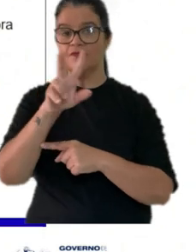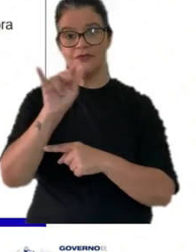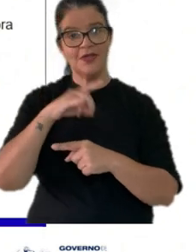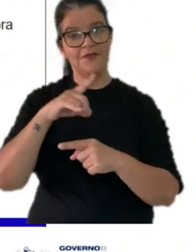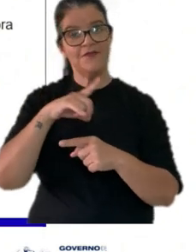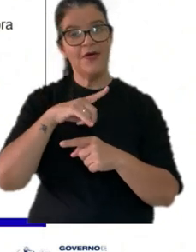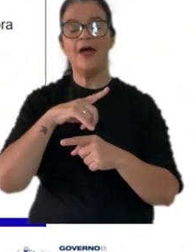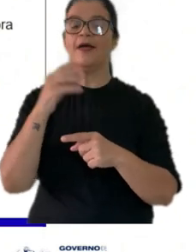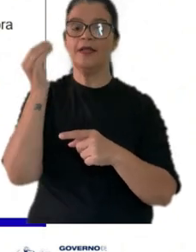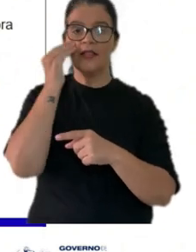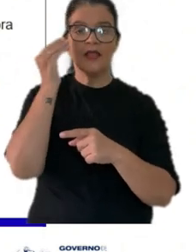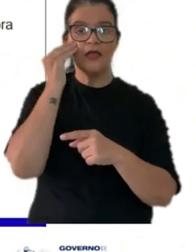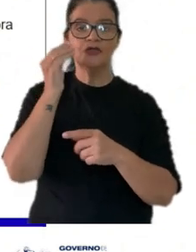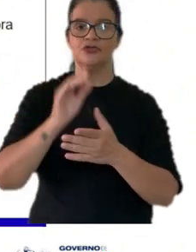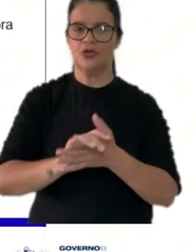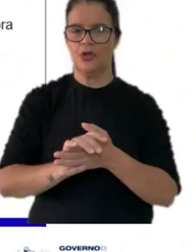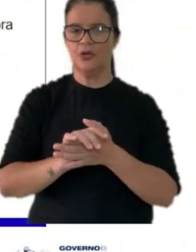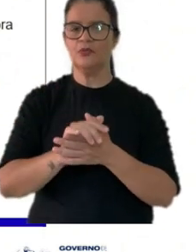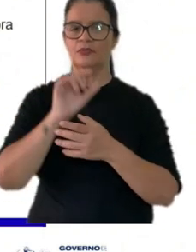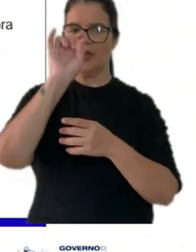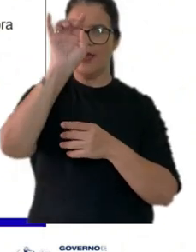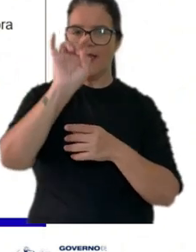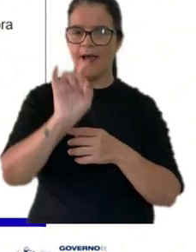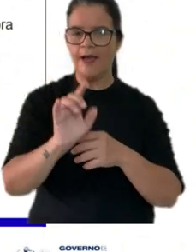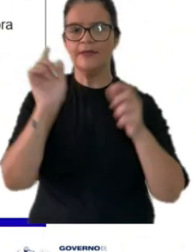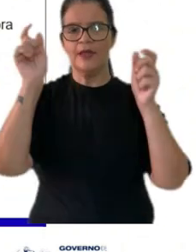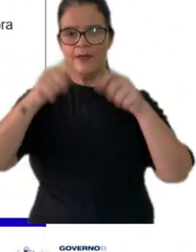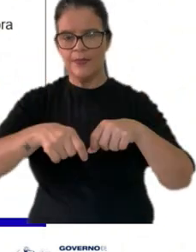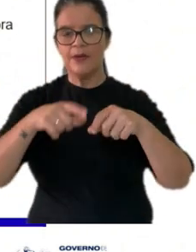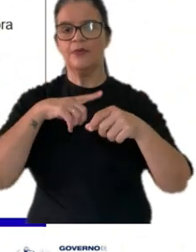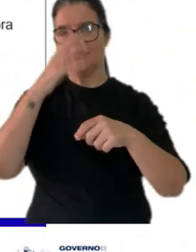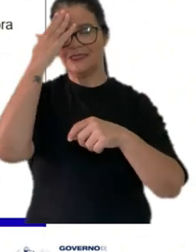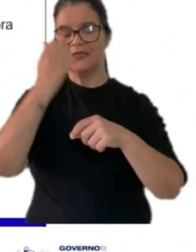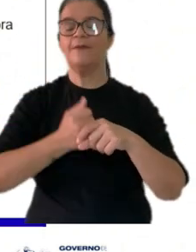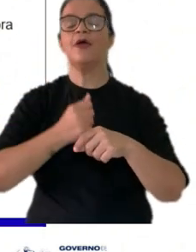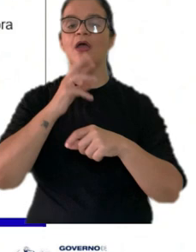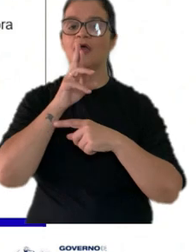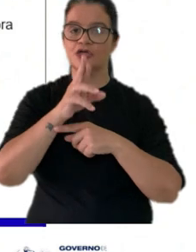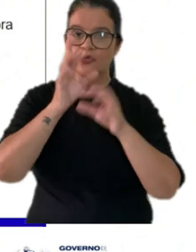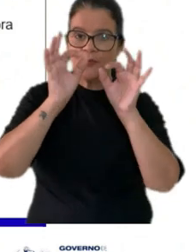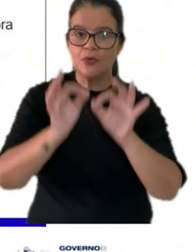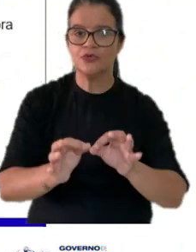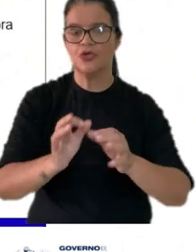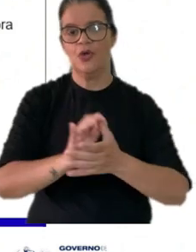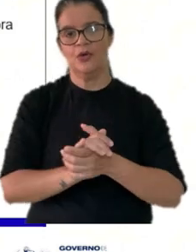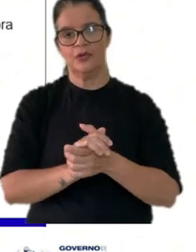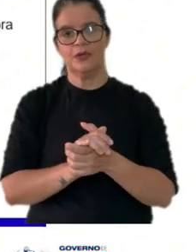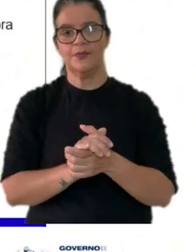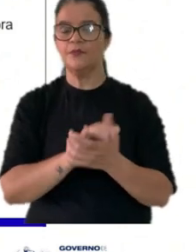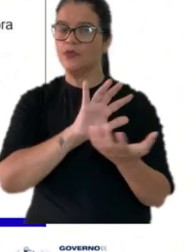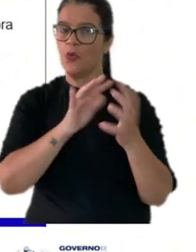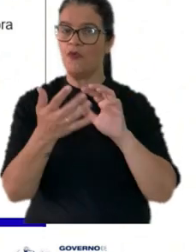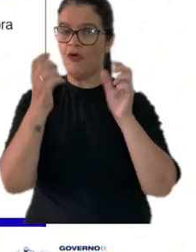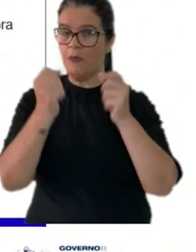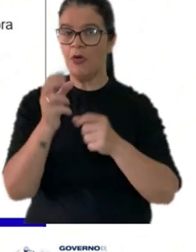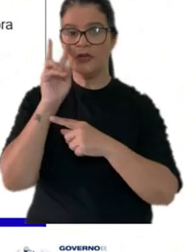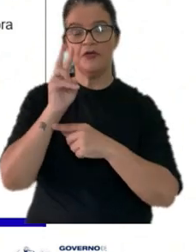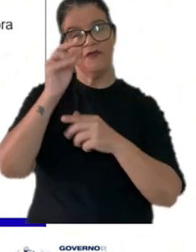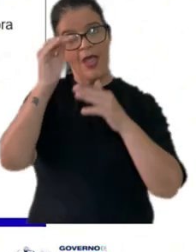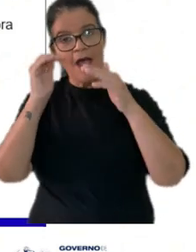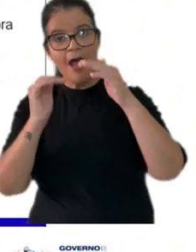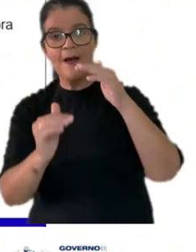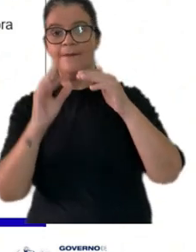testando que é alternativa alternativa para poder saber qual a resposta correta conforme a gente pode ver logo abaixo a resolução